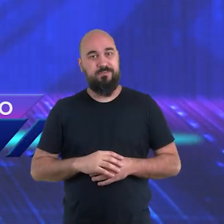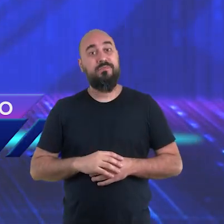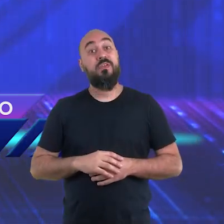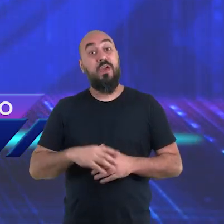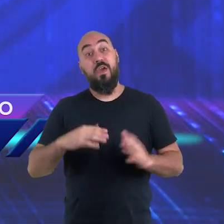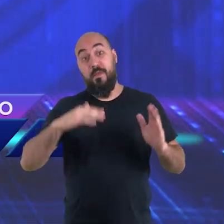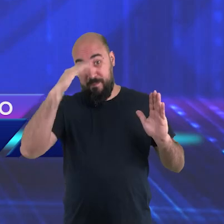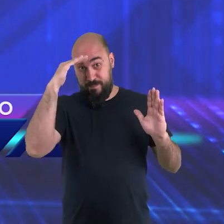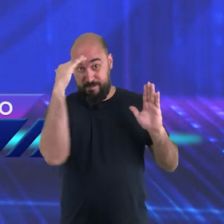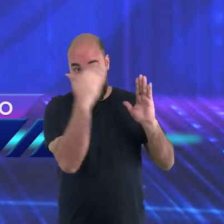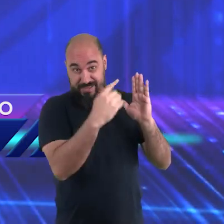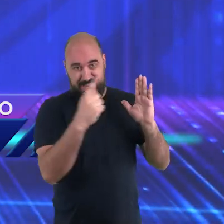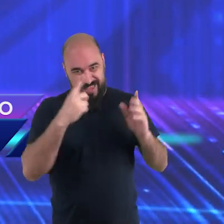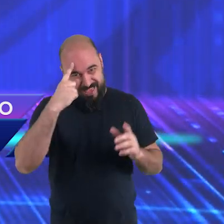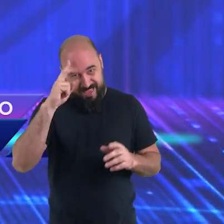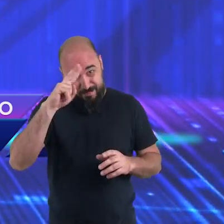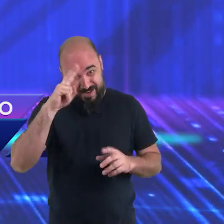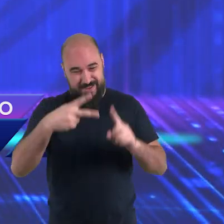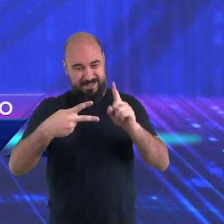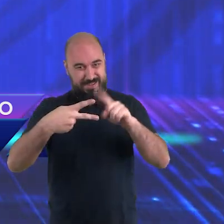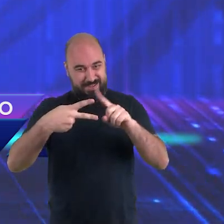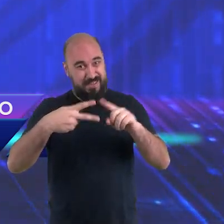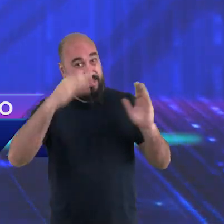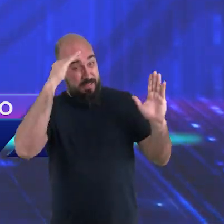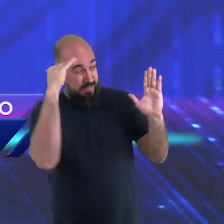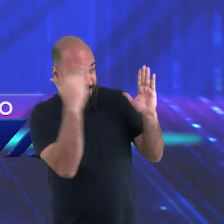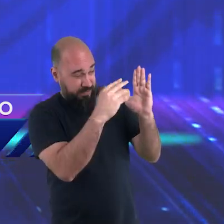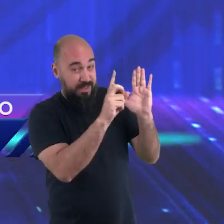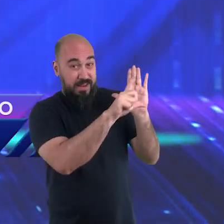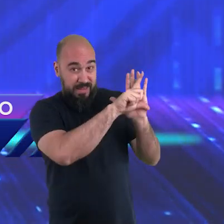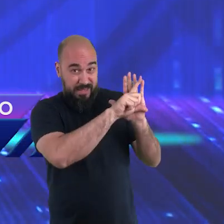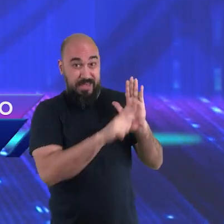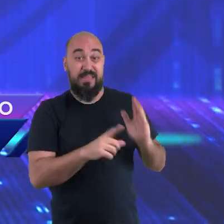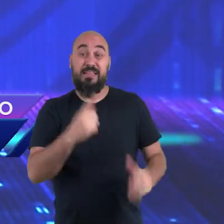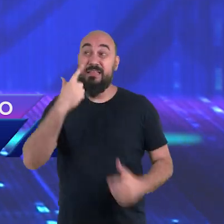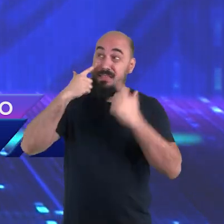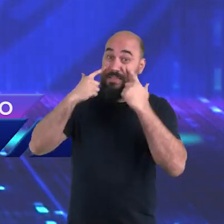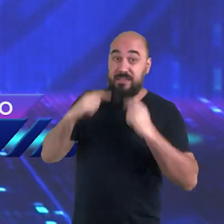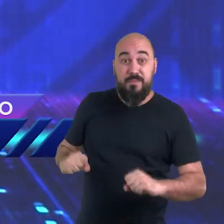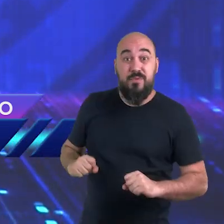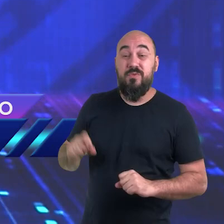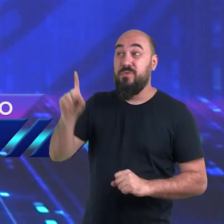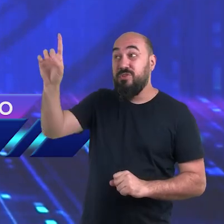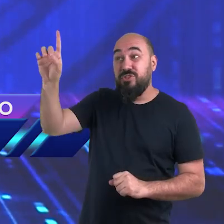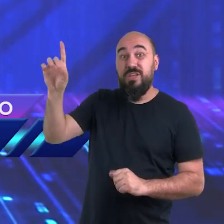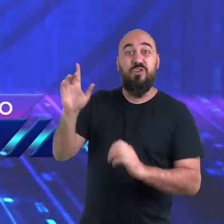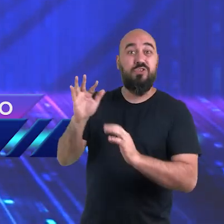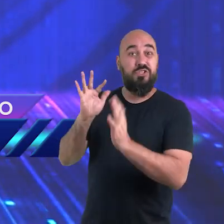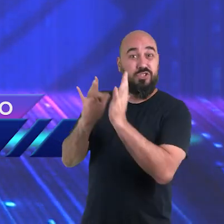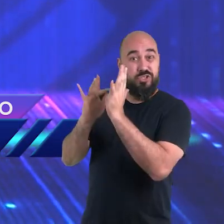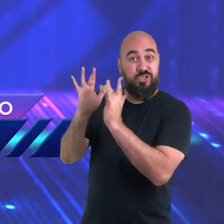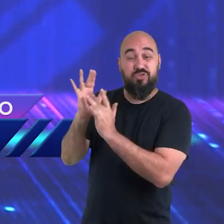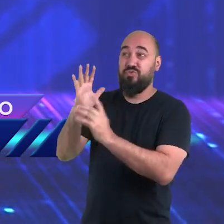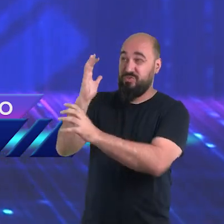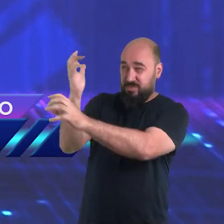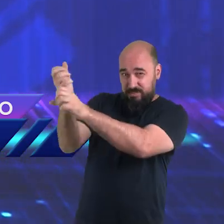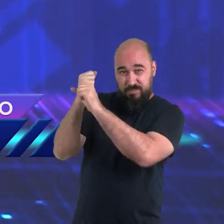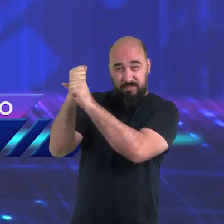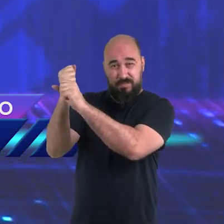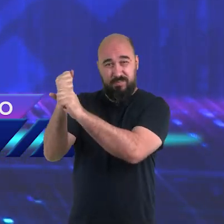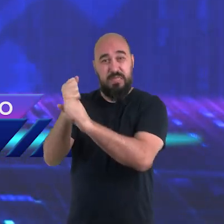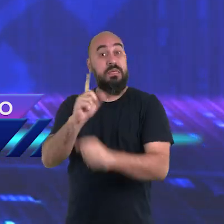os mandamentos, aquele que tem o testemunho de Jesus, aquele que vive a revelação plena do Senhor, que não se desvia